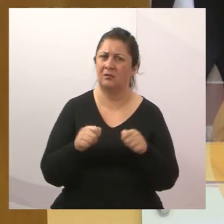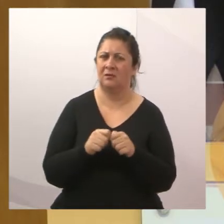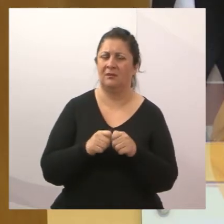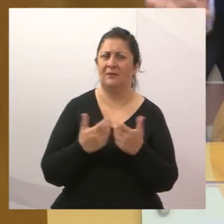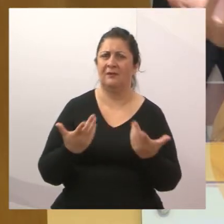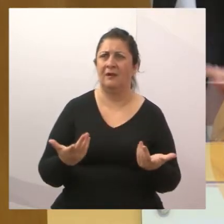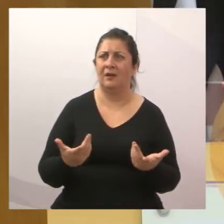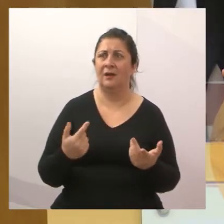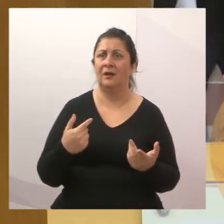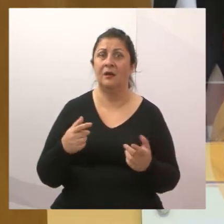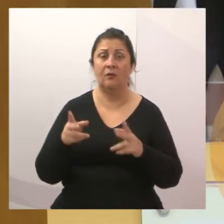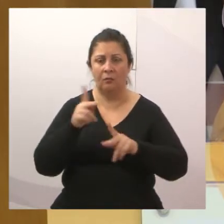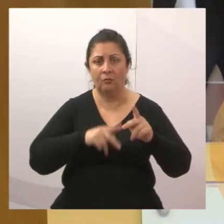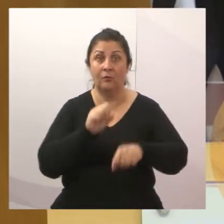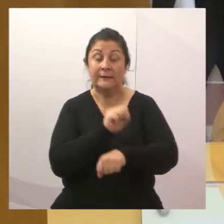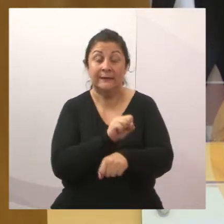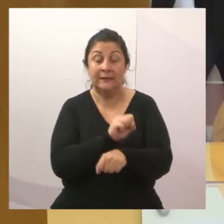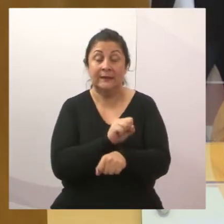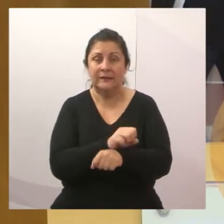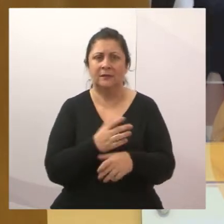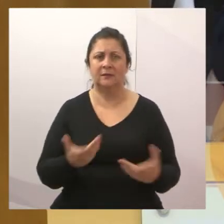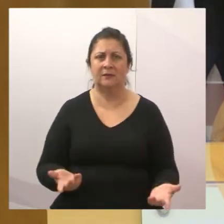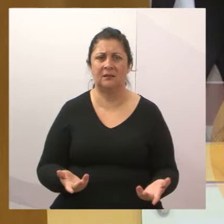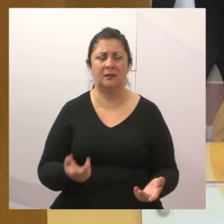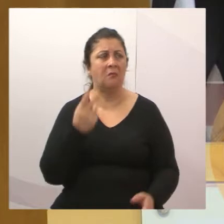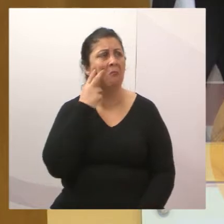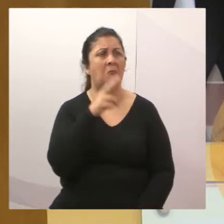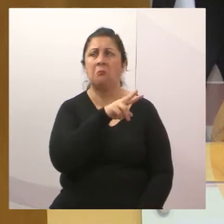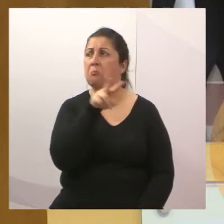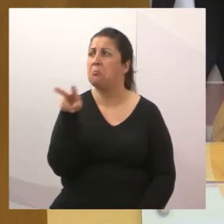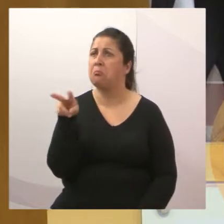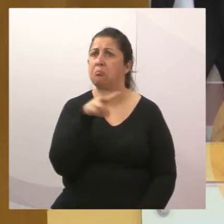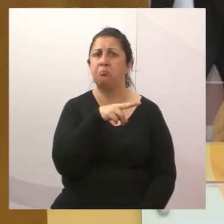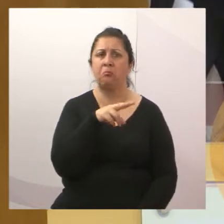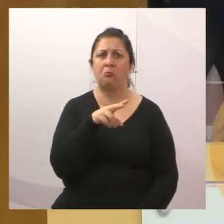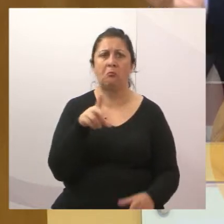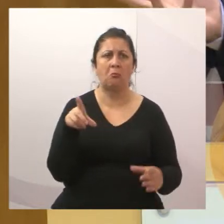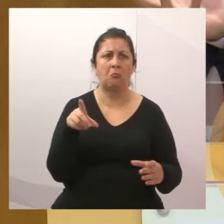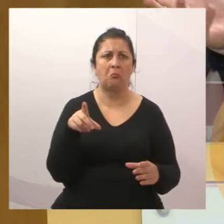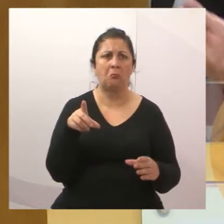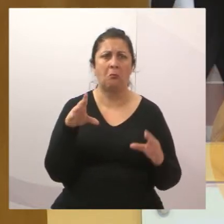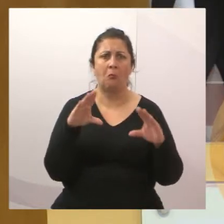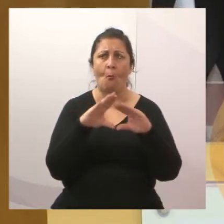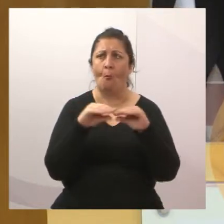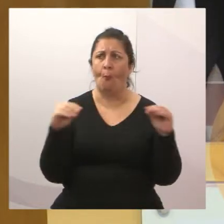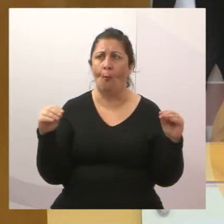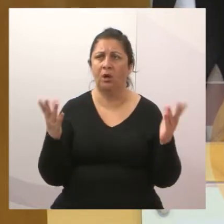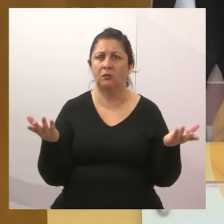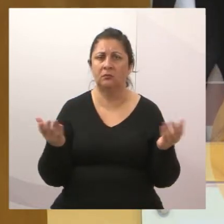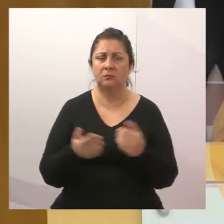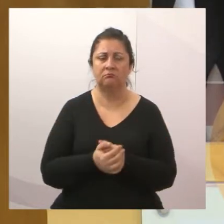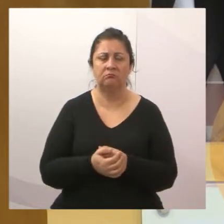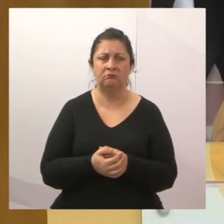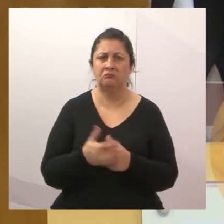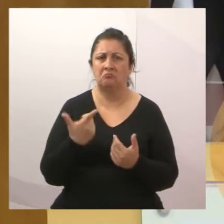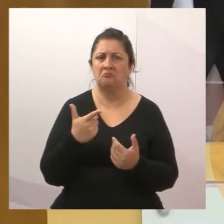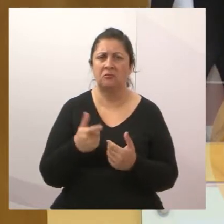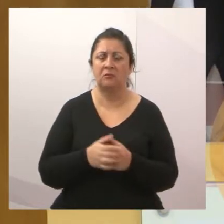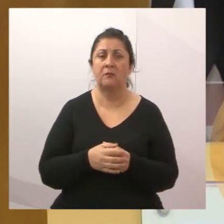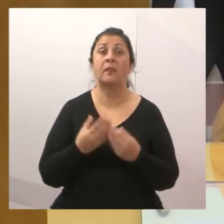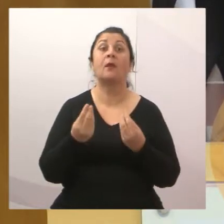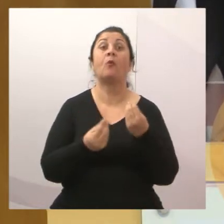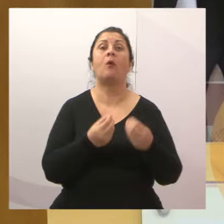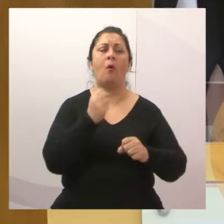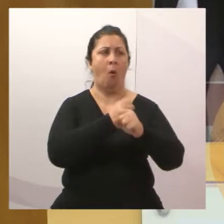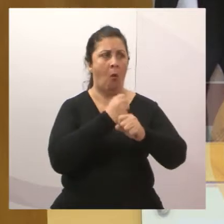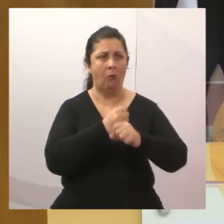cria expectativa na cidade, e quando você olha para a cidade, você não enxerga investimentos. Qual a obra